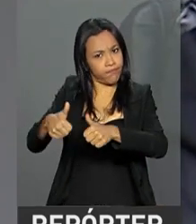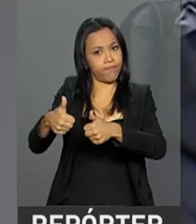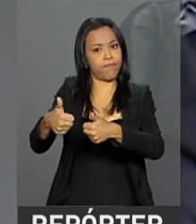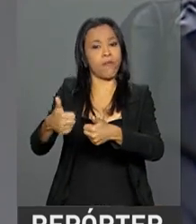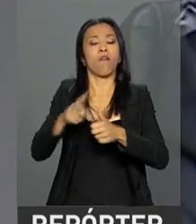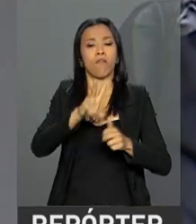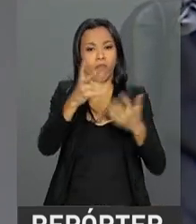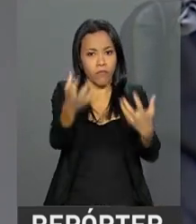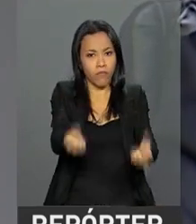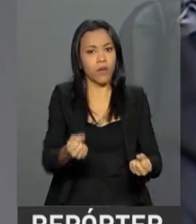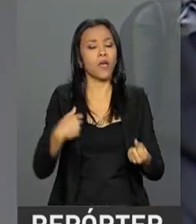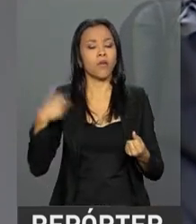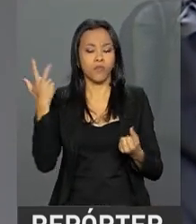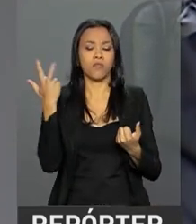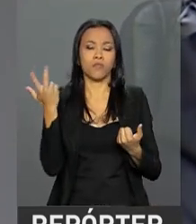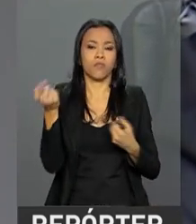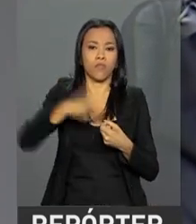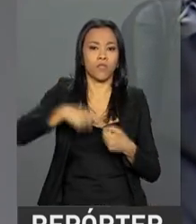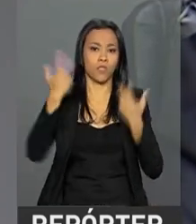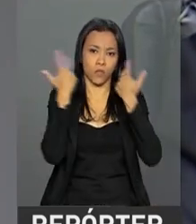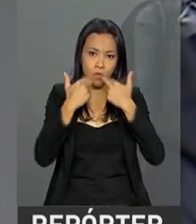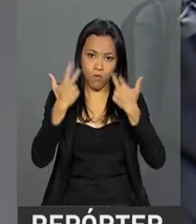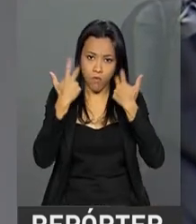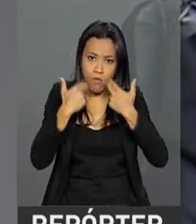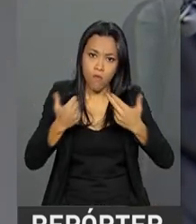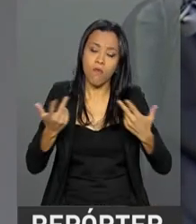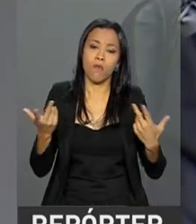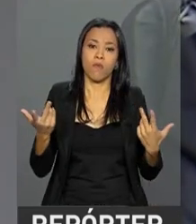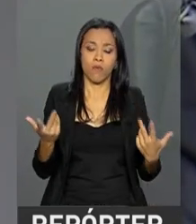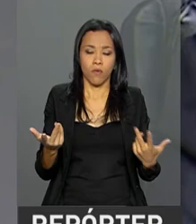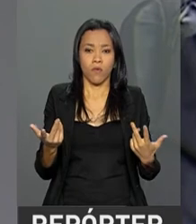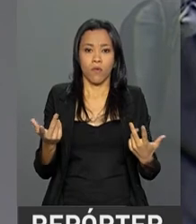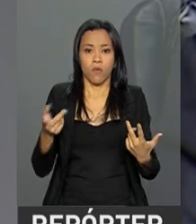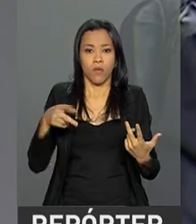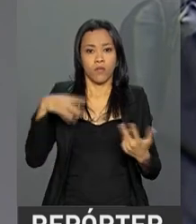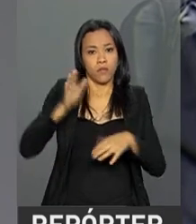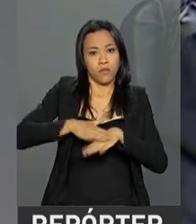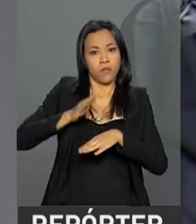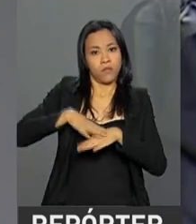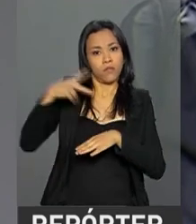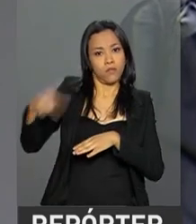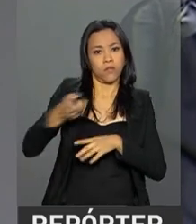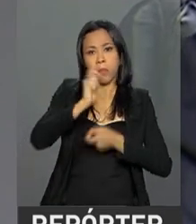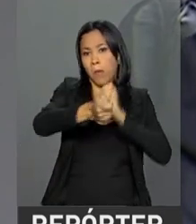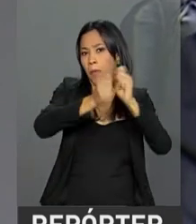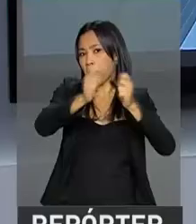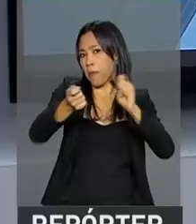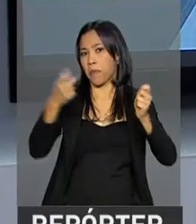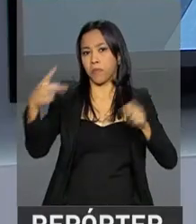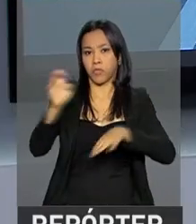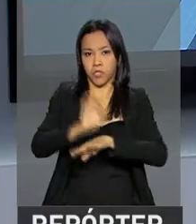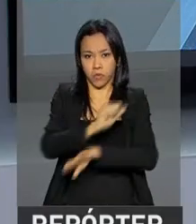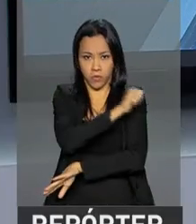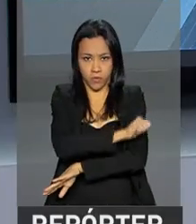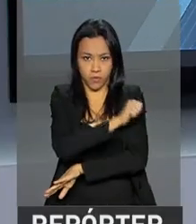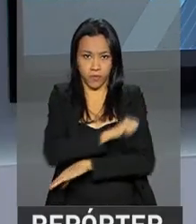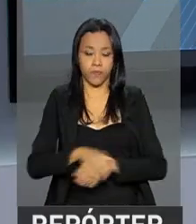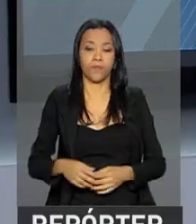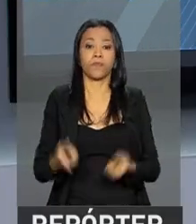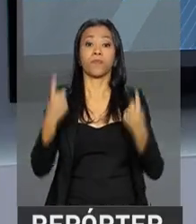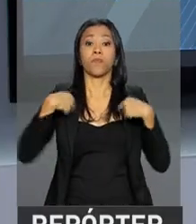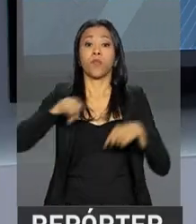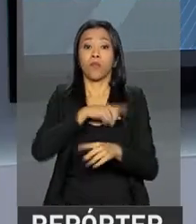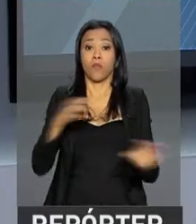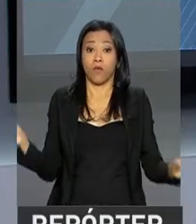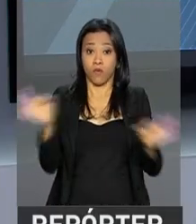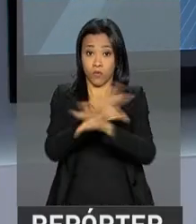das atividades do estado do rio de janeiro nós ficamos